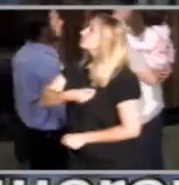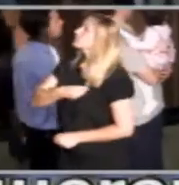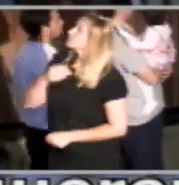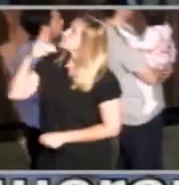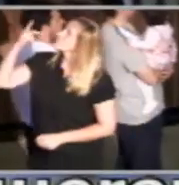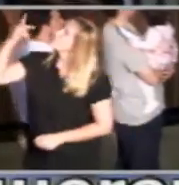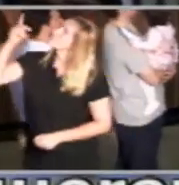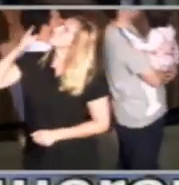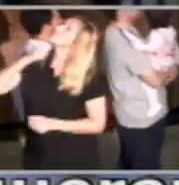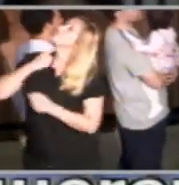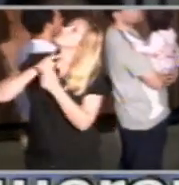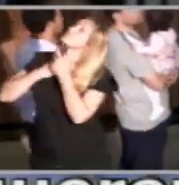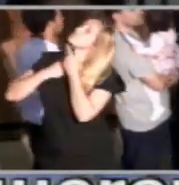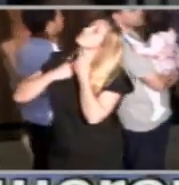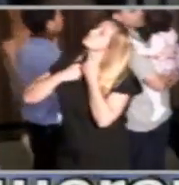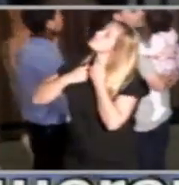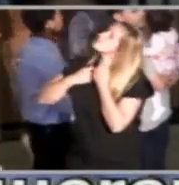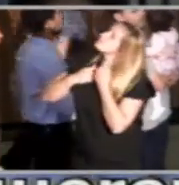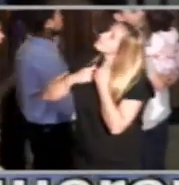mim o teu